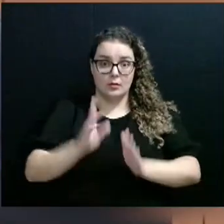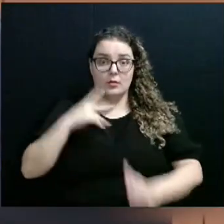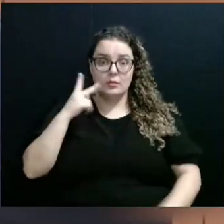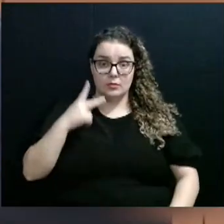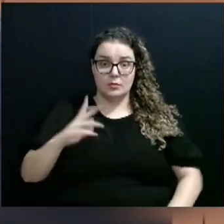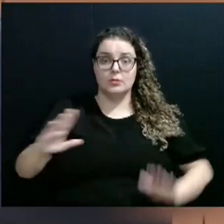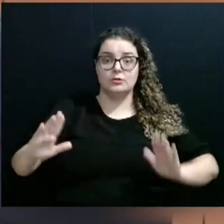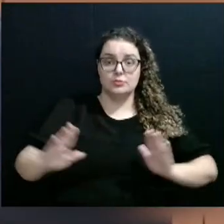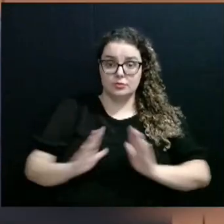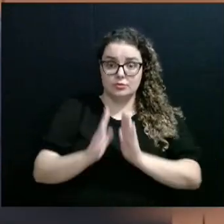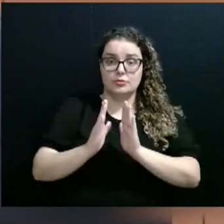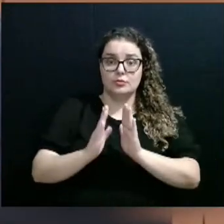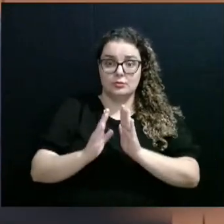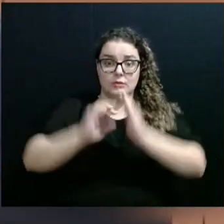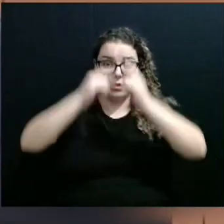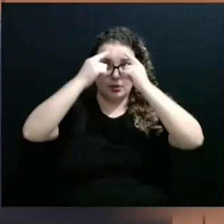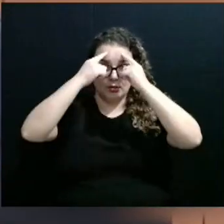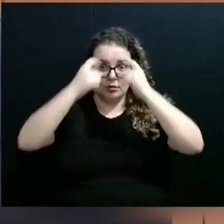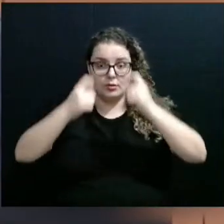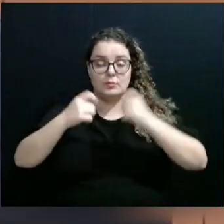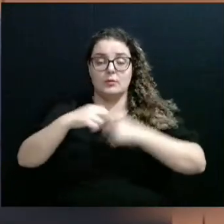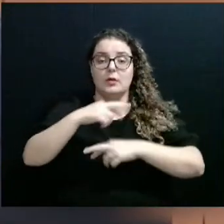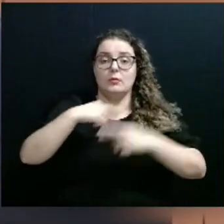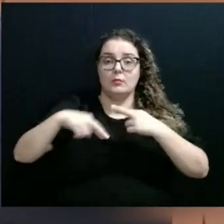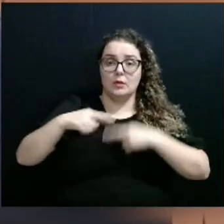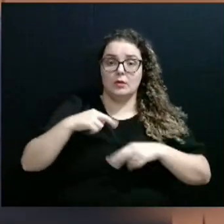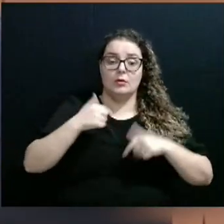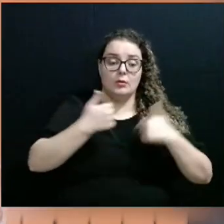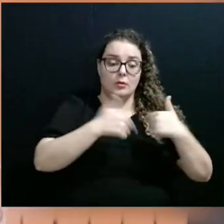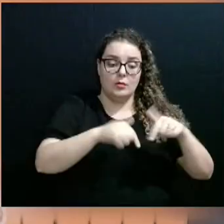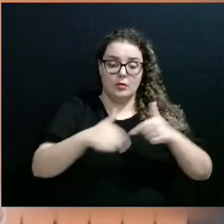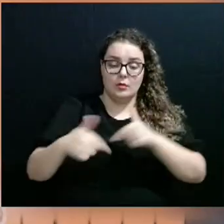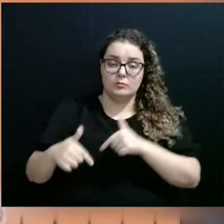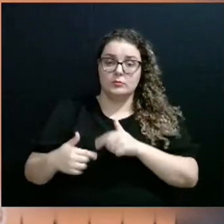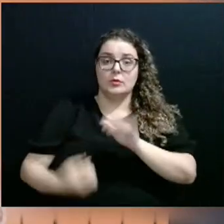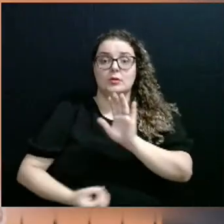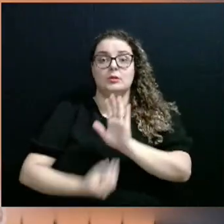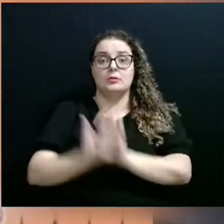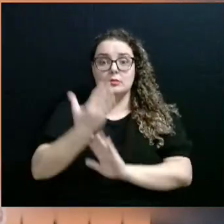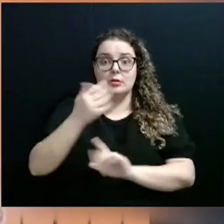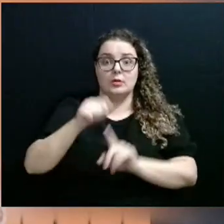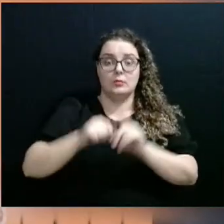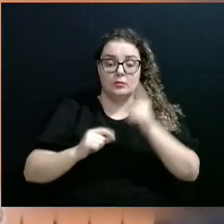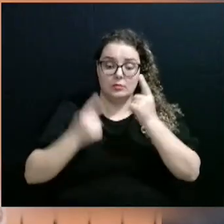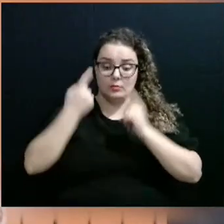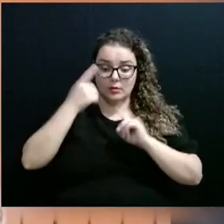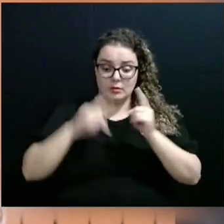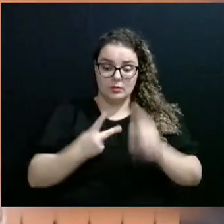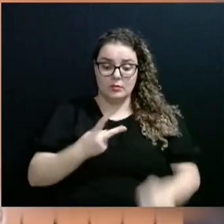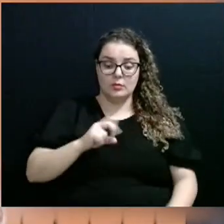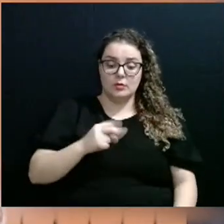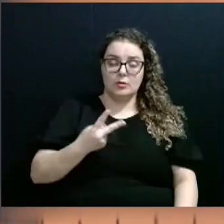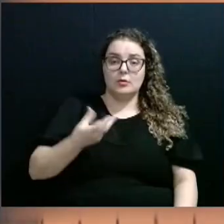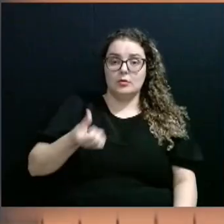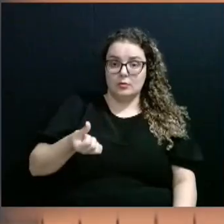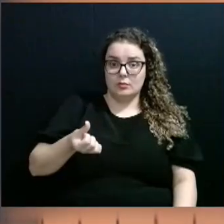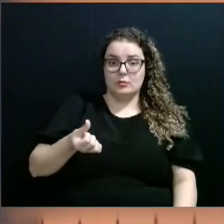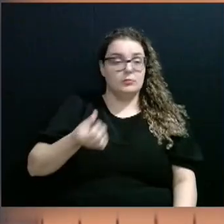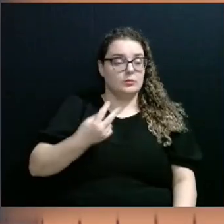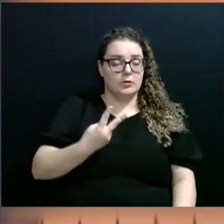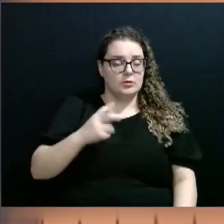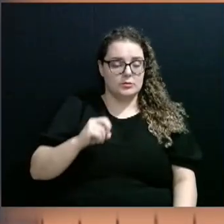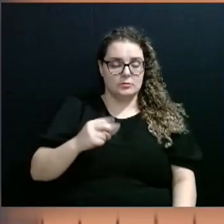às Violências Relacionadas ao Trabalho, criada em fevereiro de 2025 pela vereadora Mariana Conte,